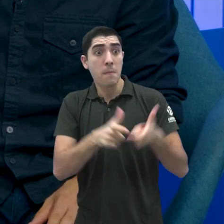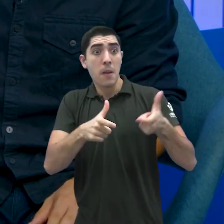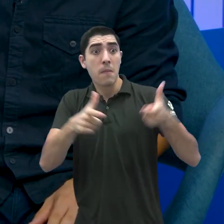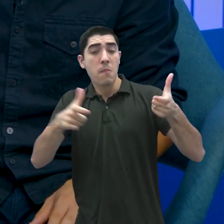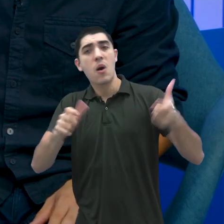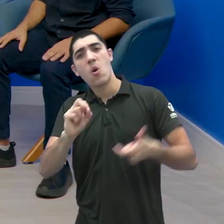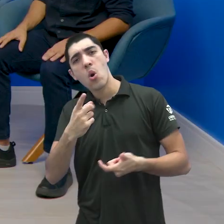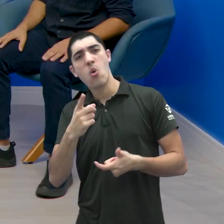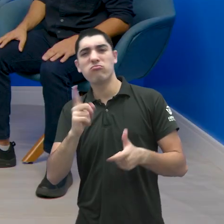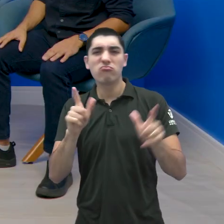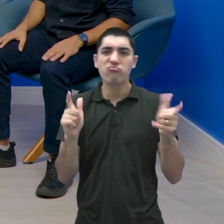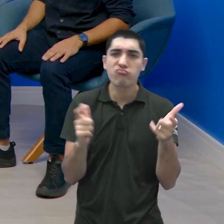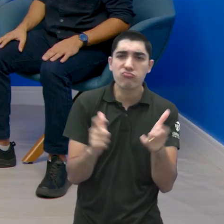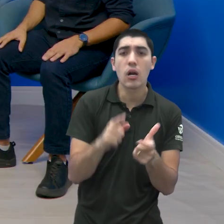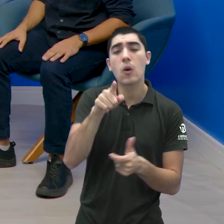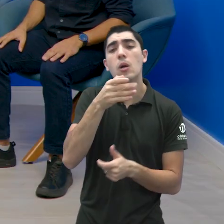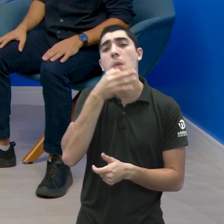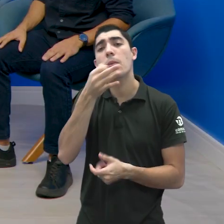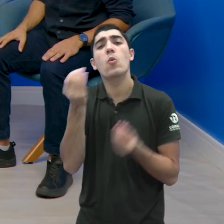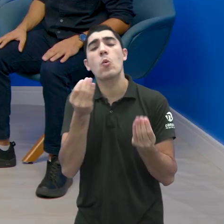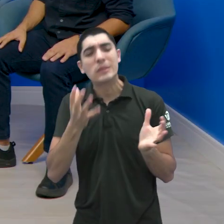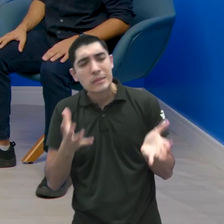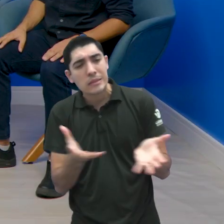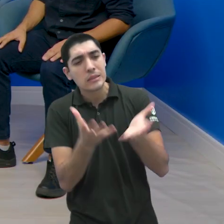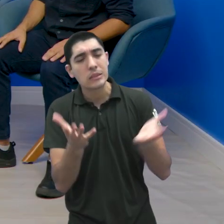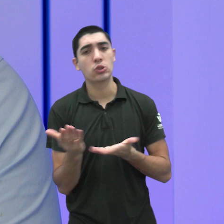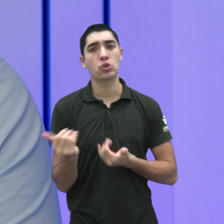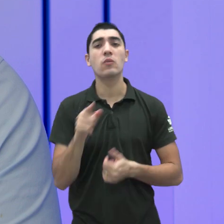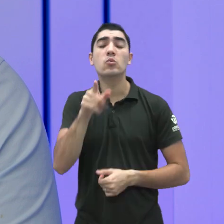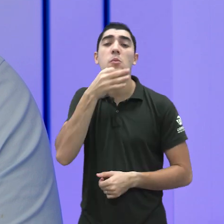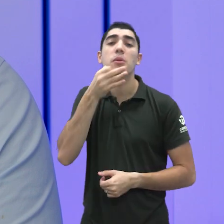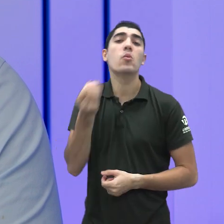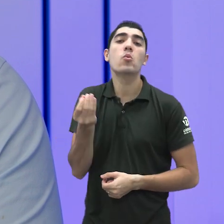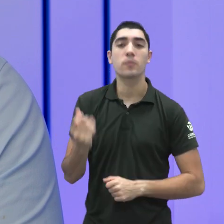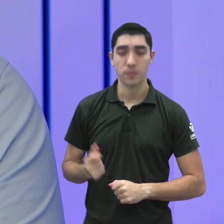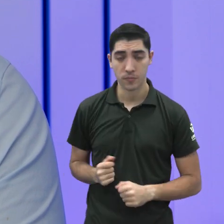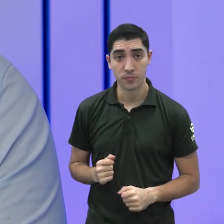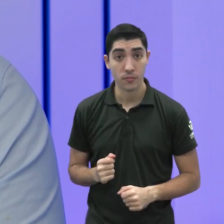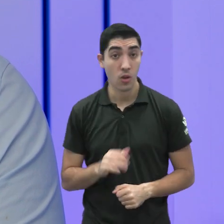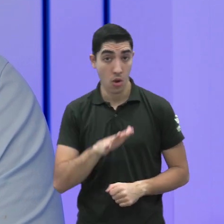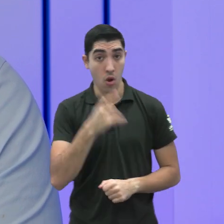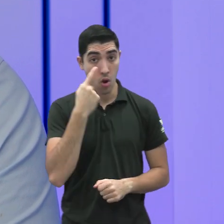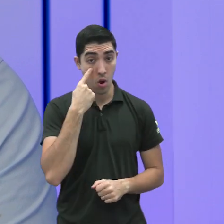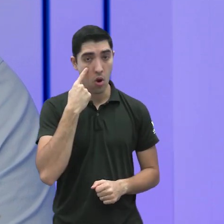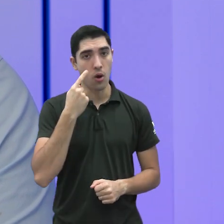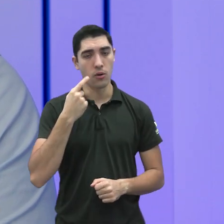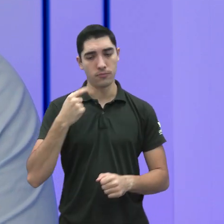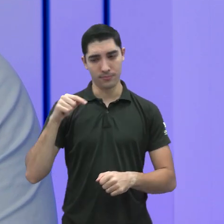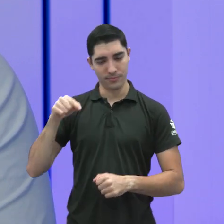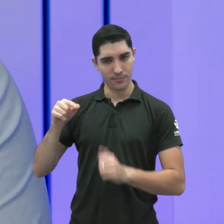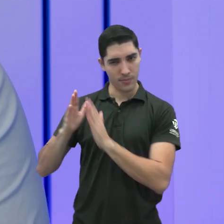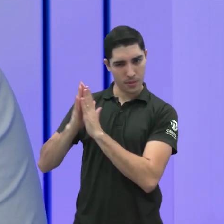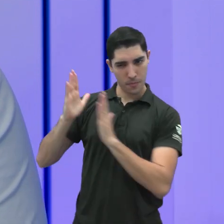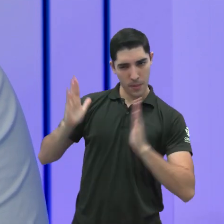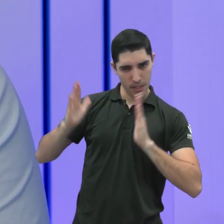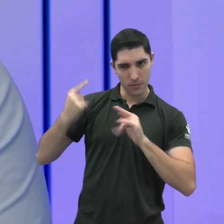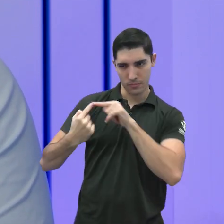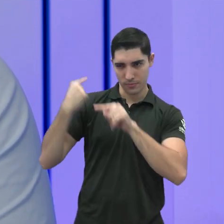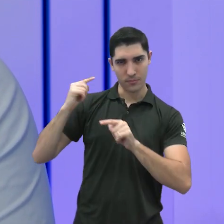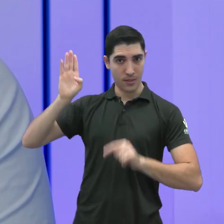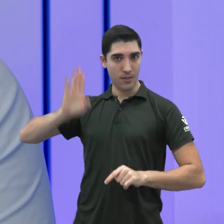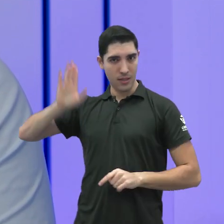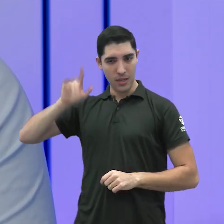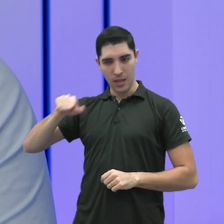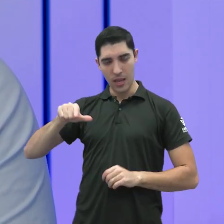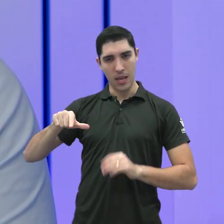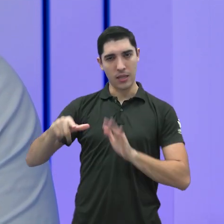do jovem na política? Olha, a gente teve no último mandato do Conselho Municipal de Juventude 2 conselheiros que se